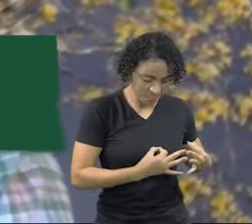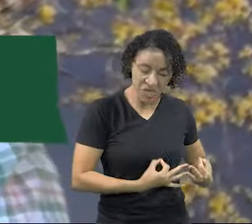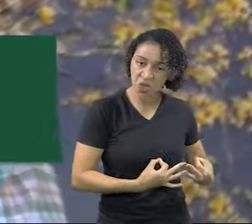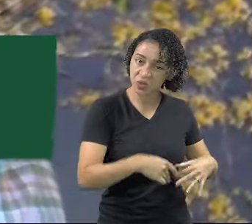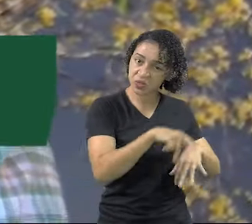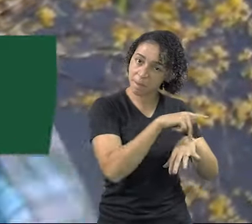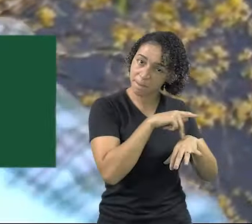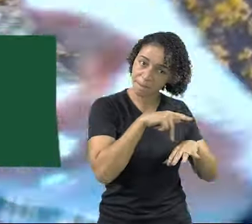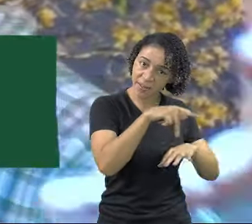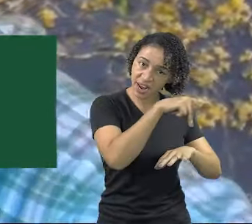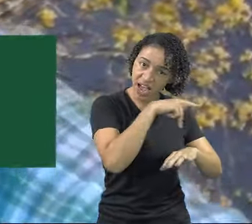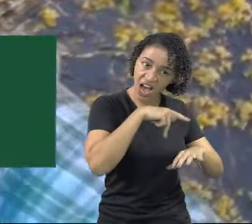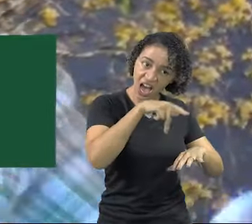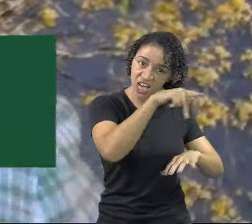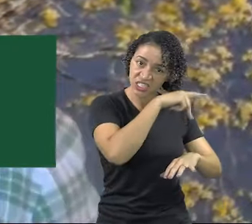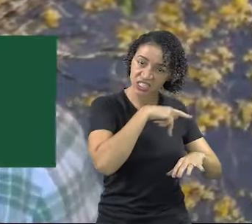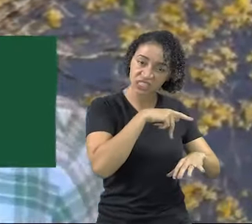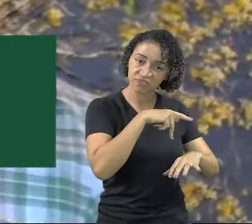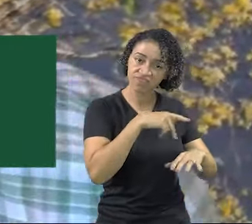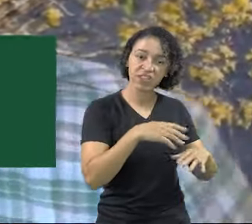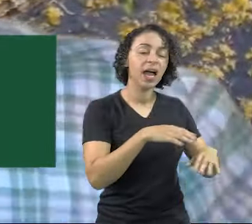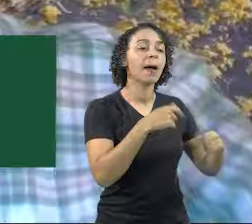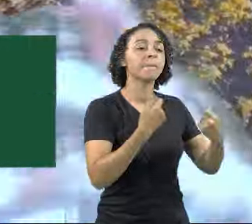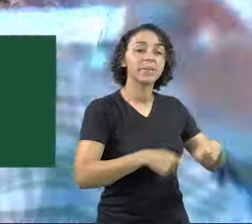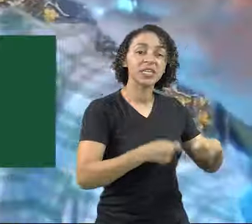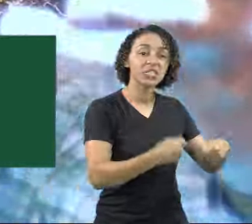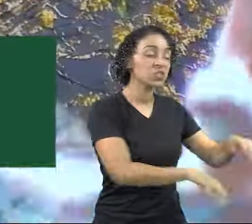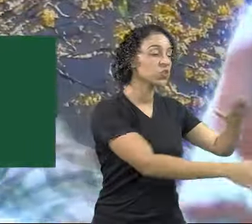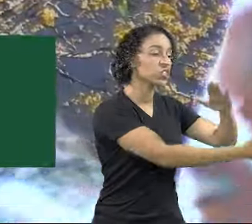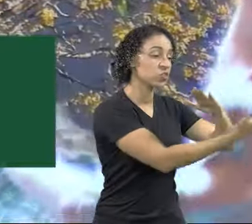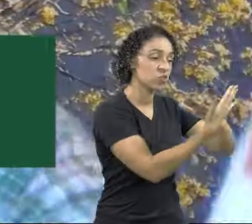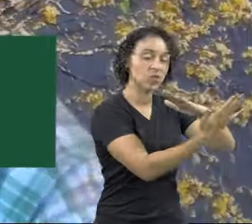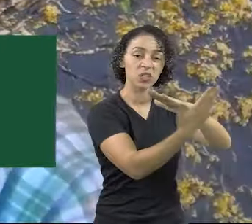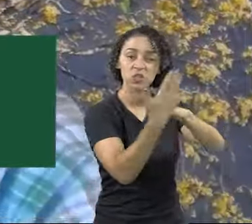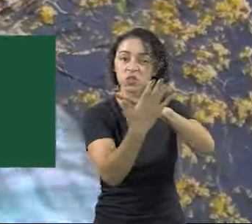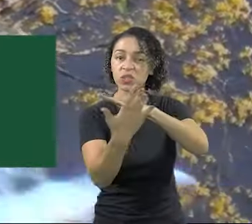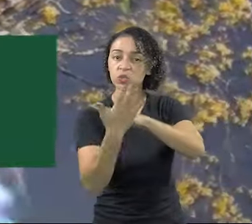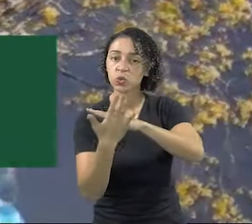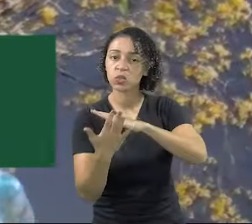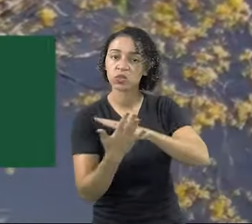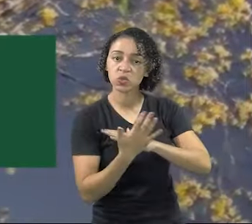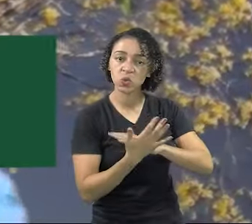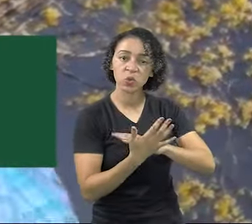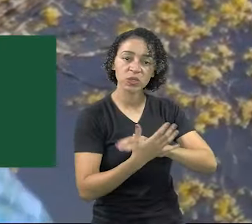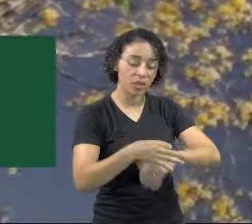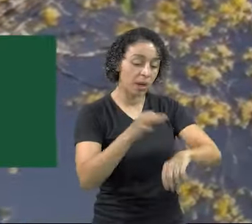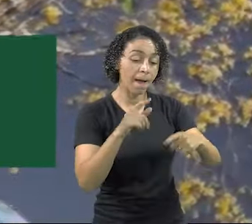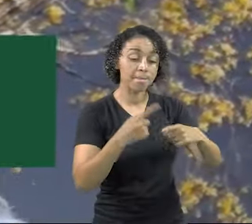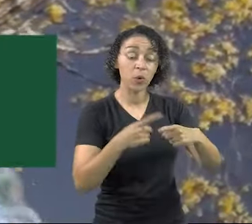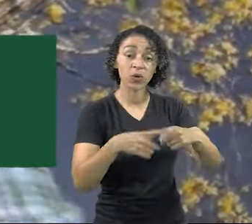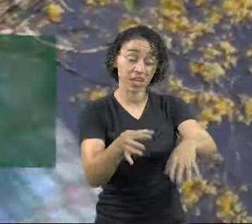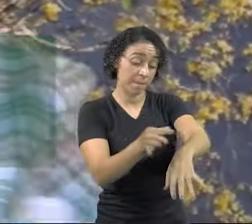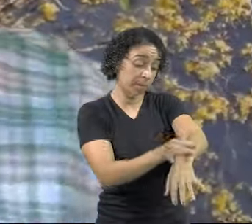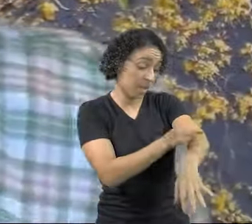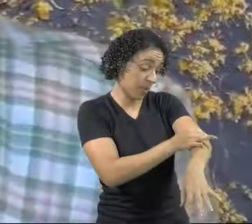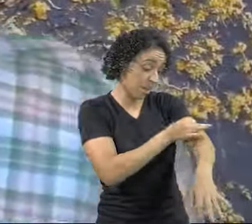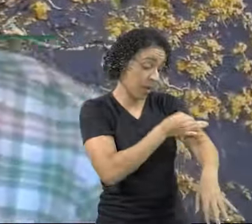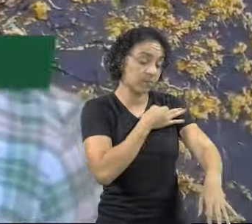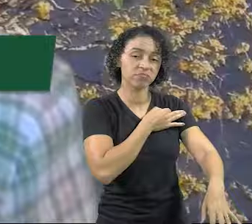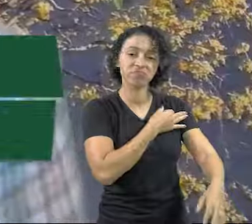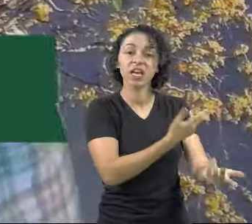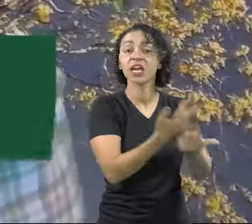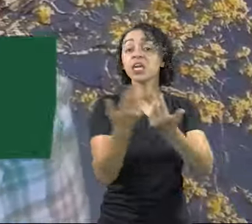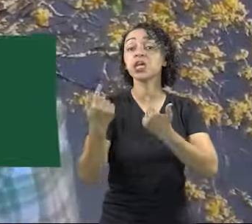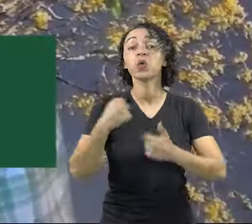numa praça passou a ter necessidades a depender ali de ajuda Por causa das suas feridas então a mesma